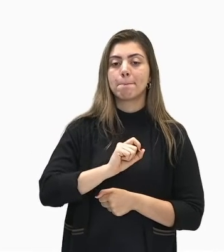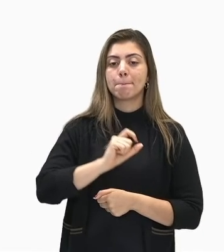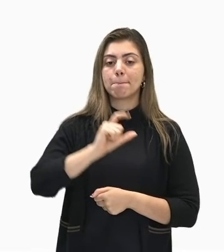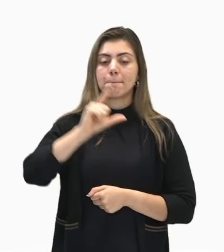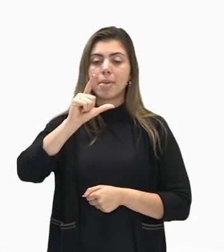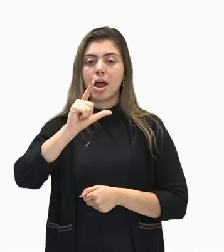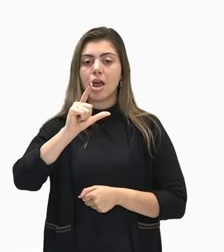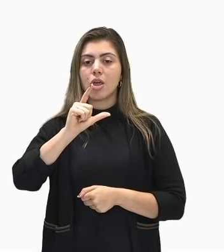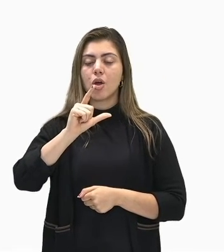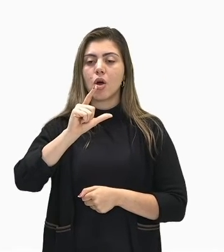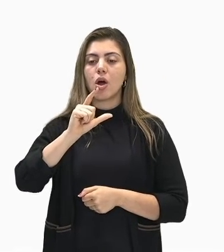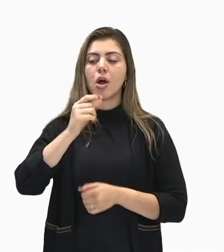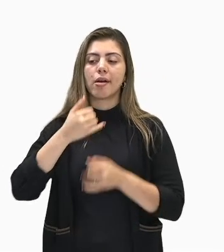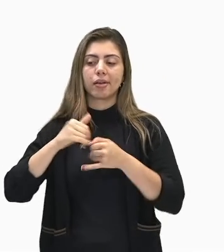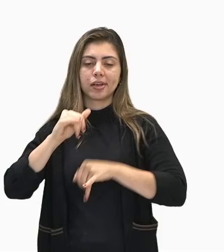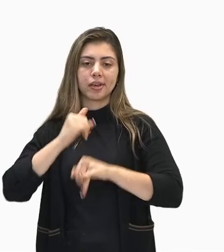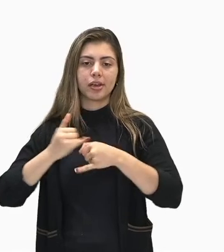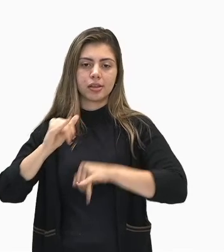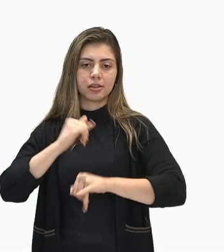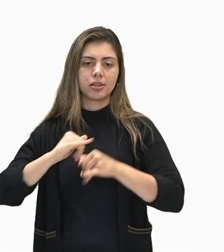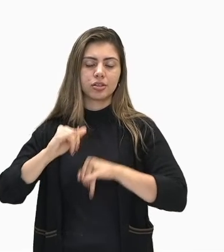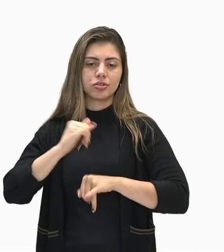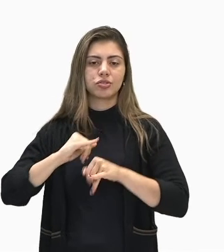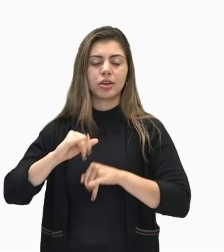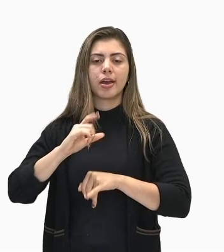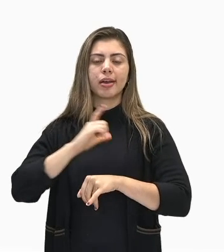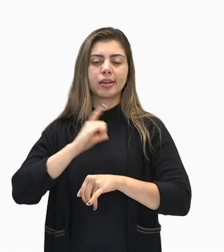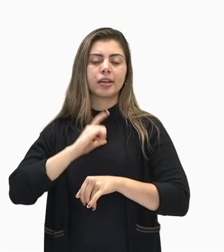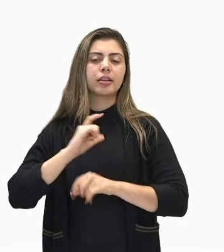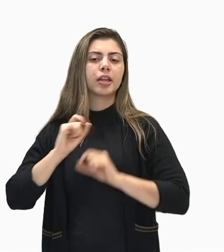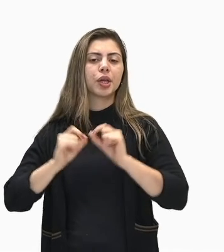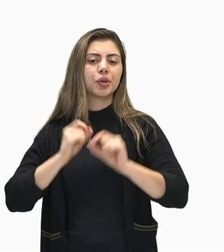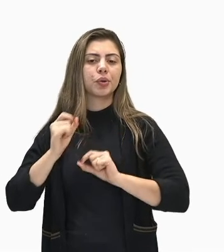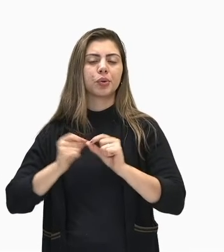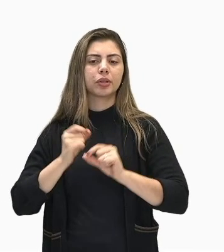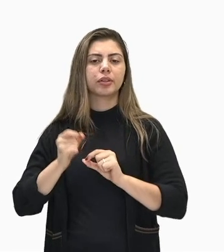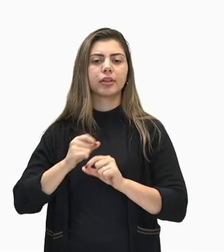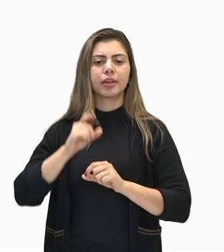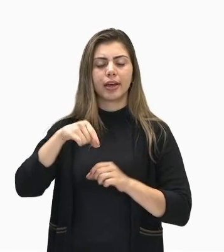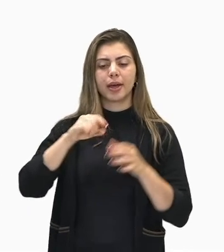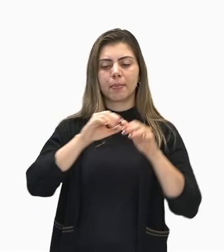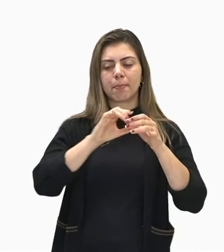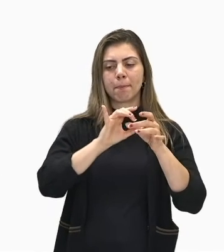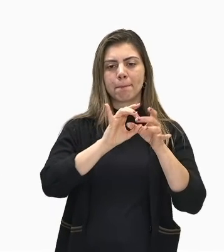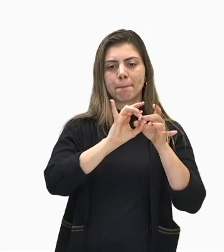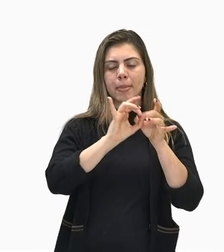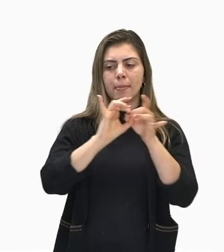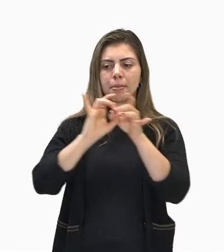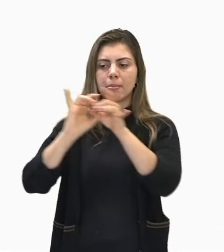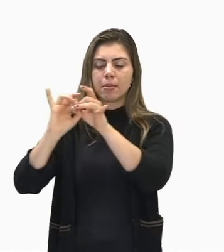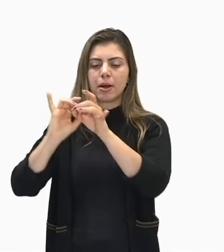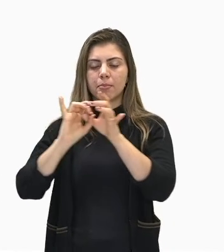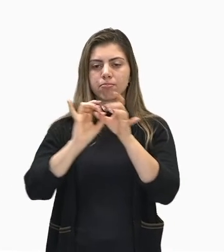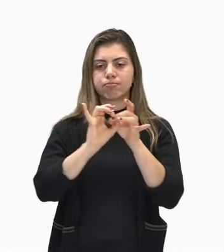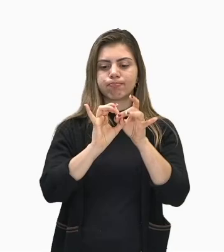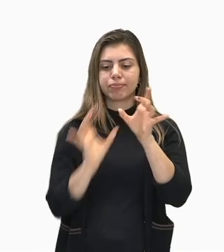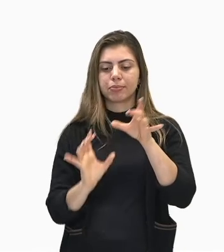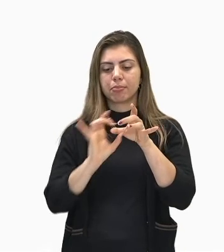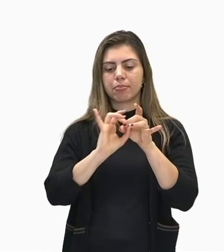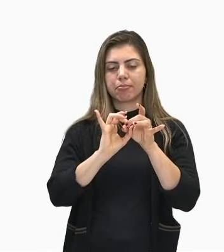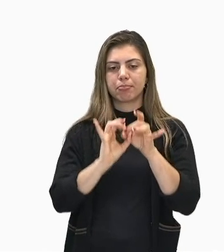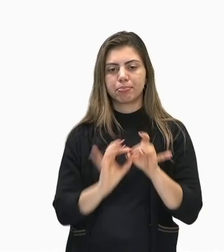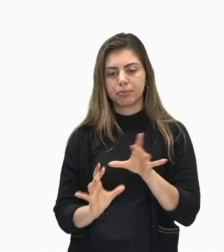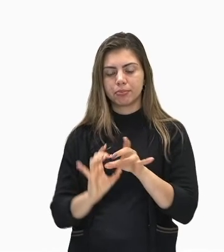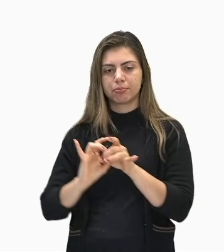energia liberada durante a quebra das ligações